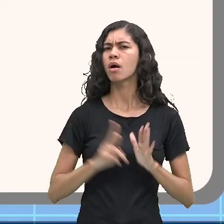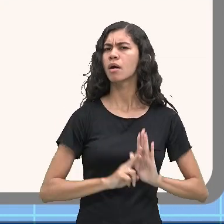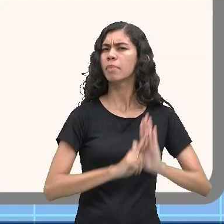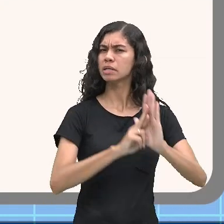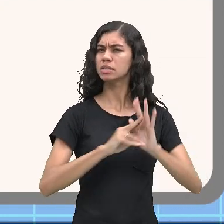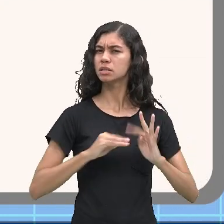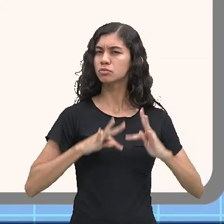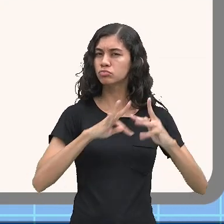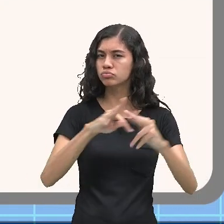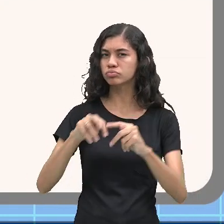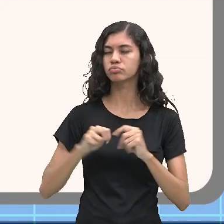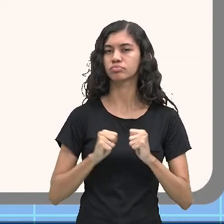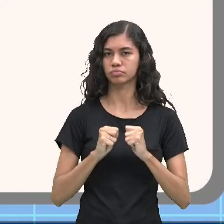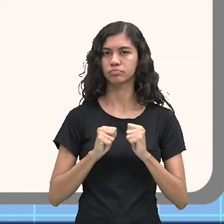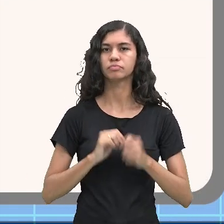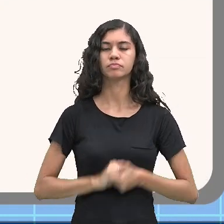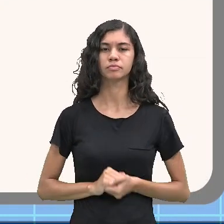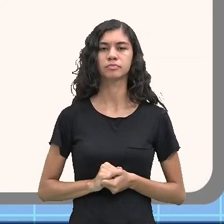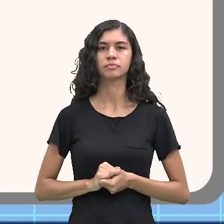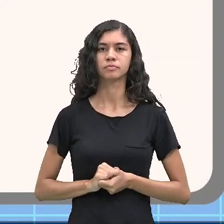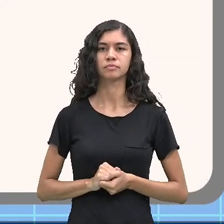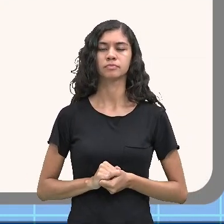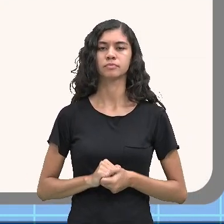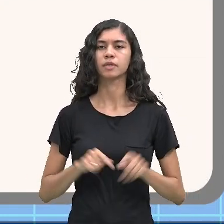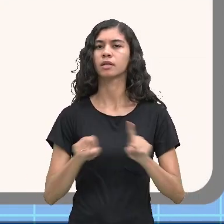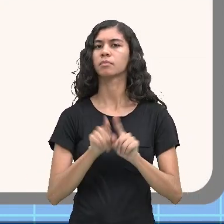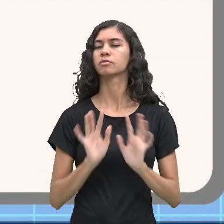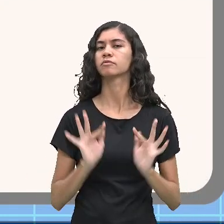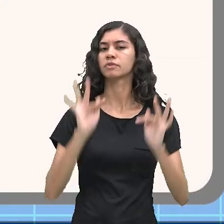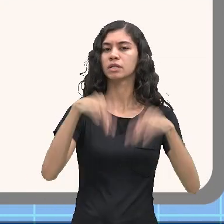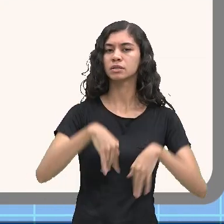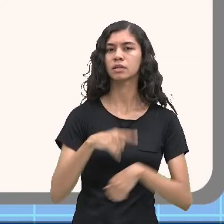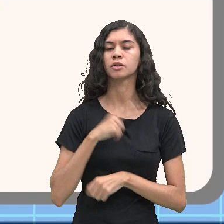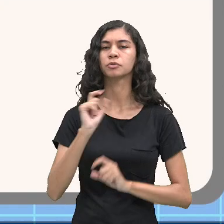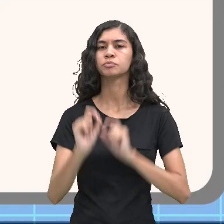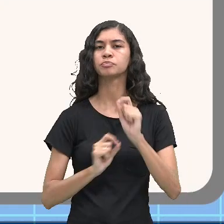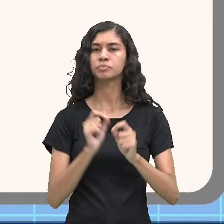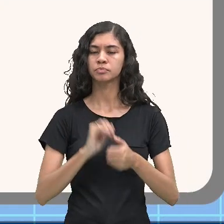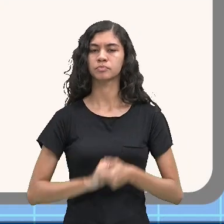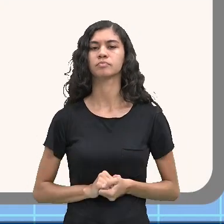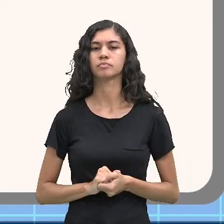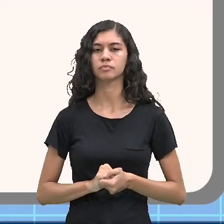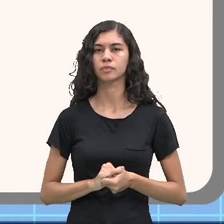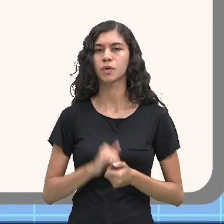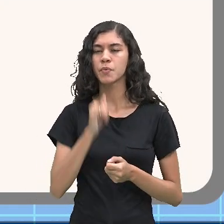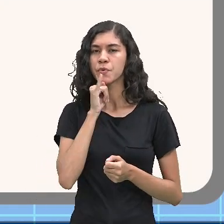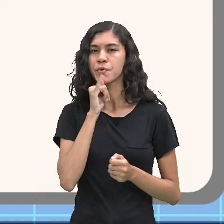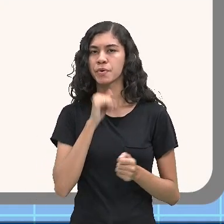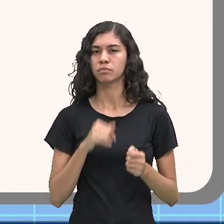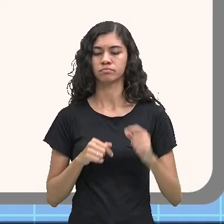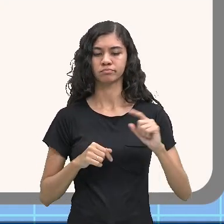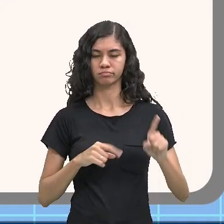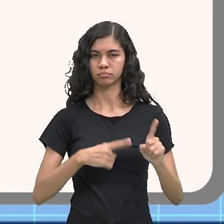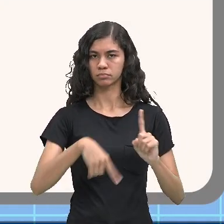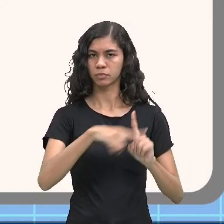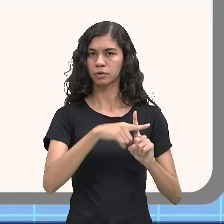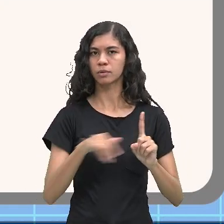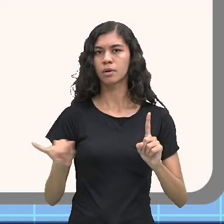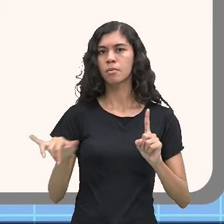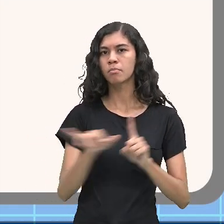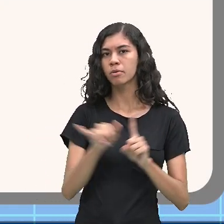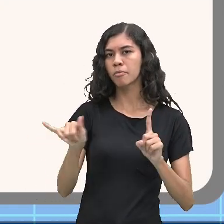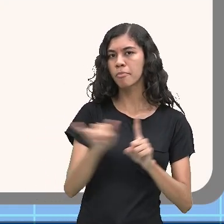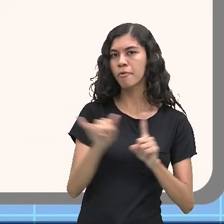os outros geradores, tá certo? E também, para finalizar, nós temos aí o estudo dos receptores elétricos. Tem questão do Enem